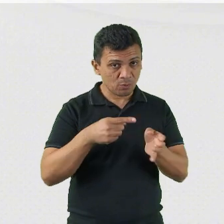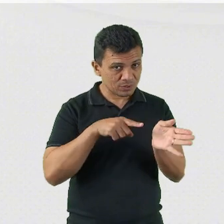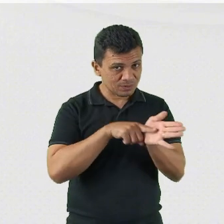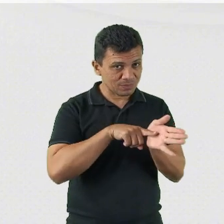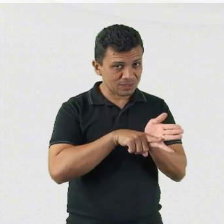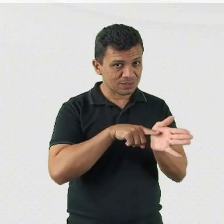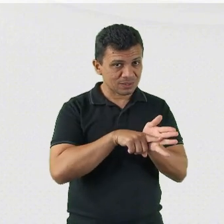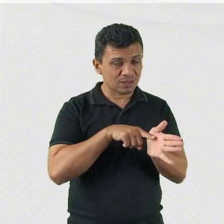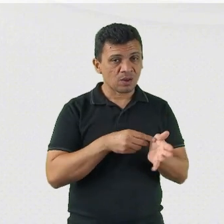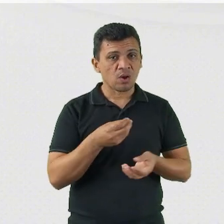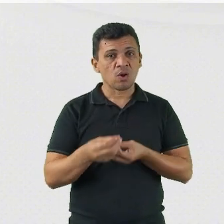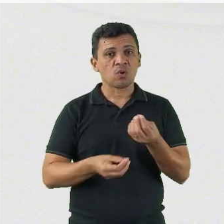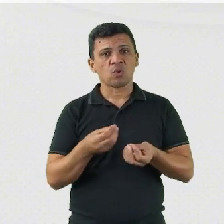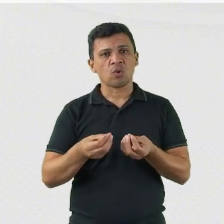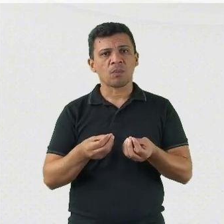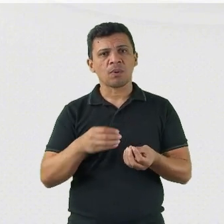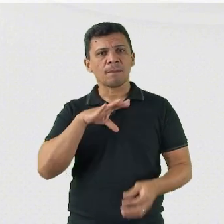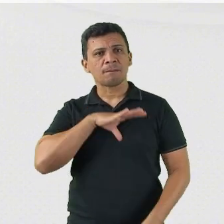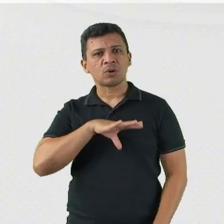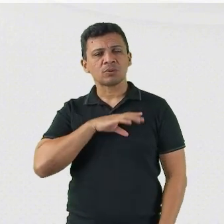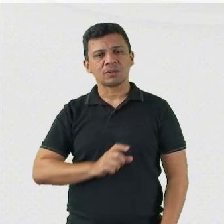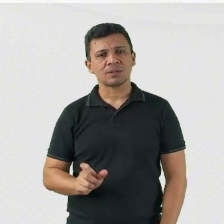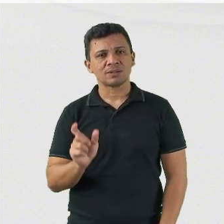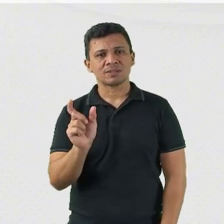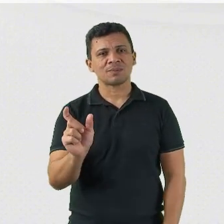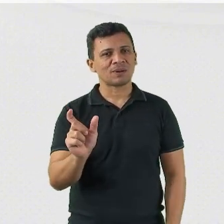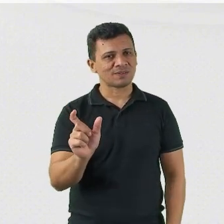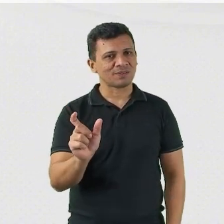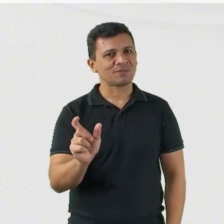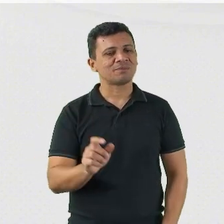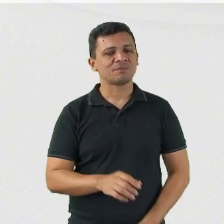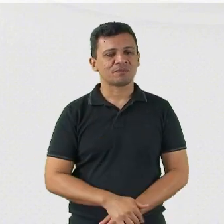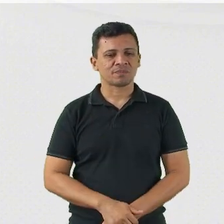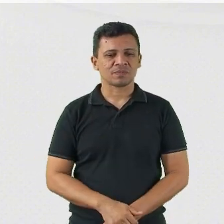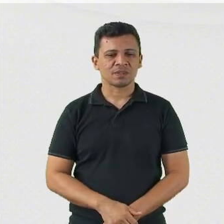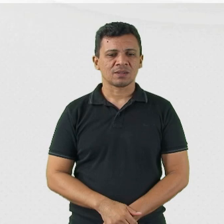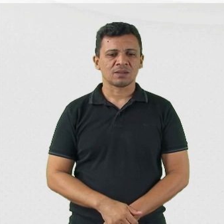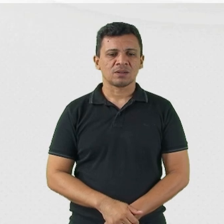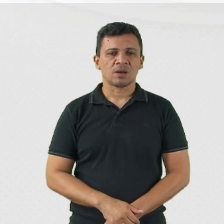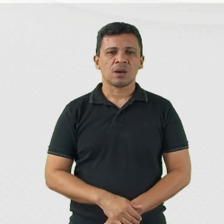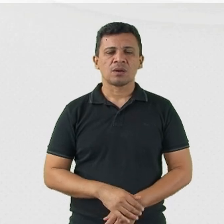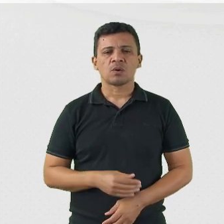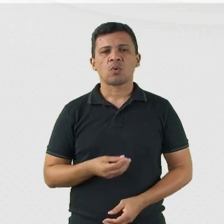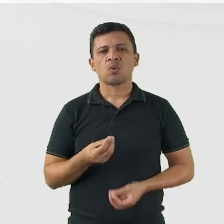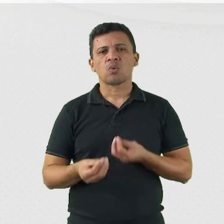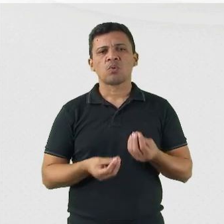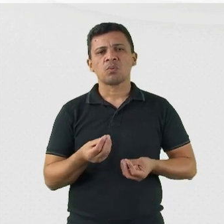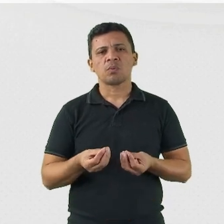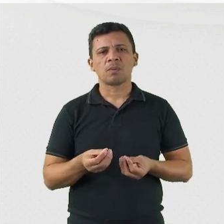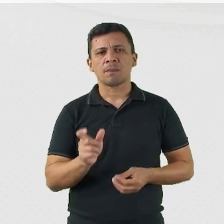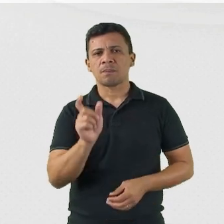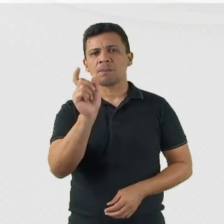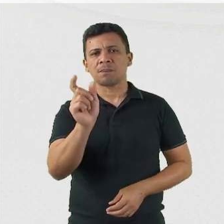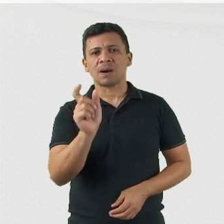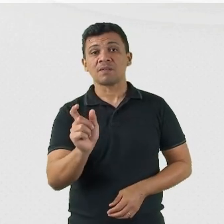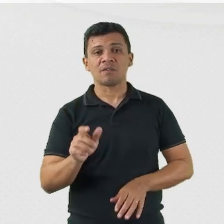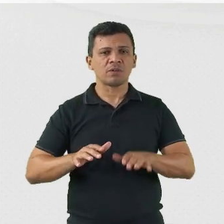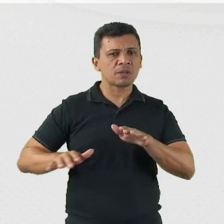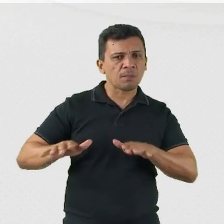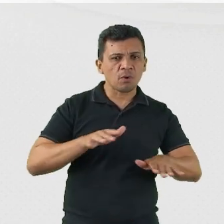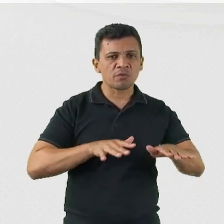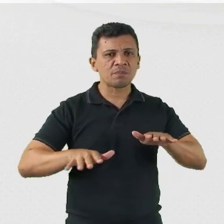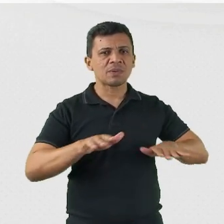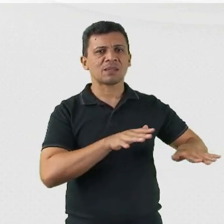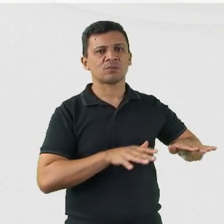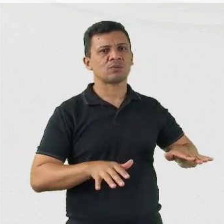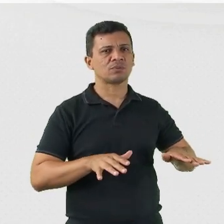é que é caiaque em português, tá? Expressões de movimento, expressions of movement. Olha